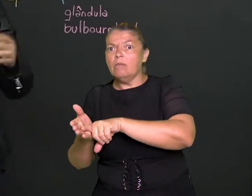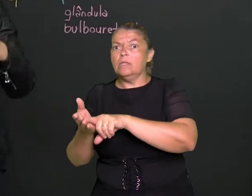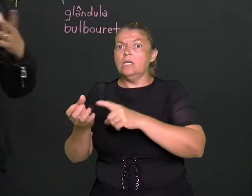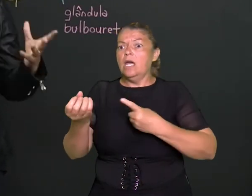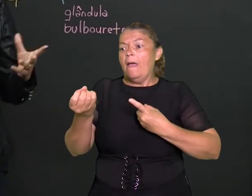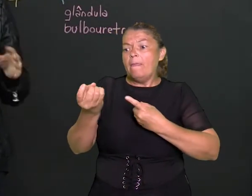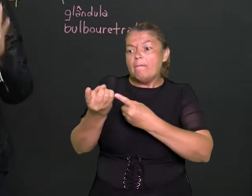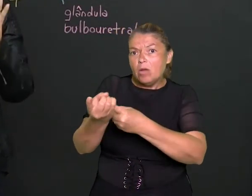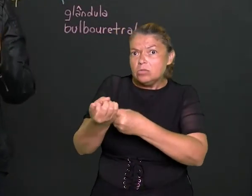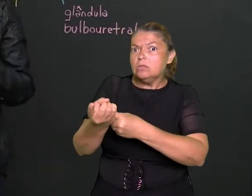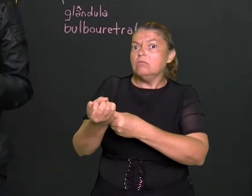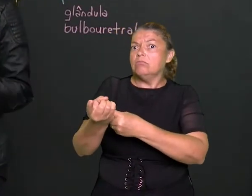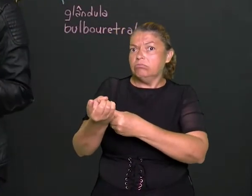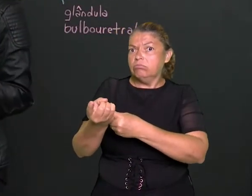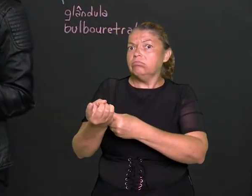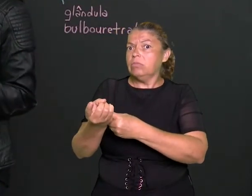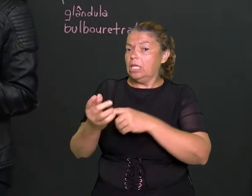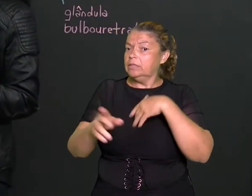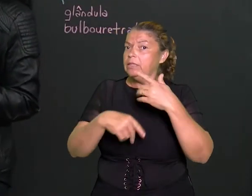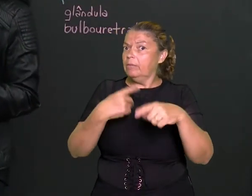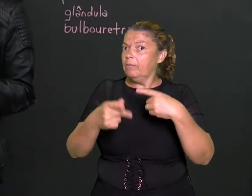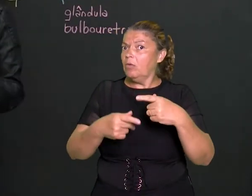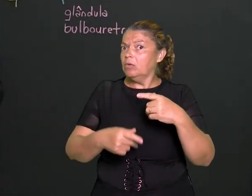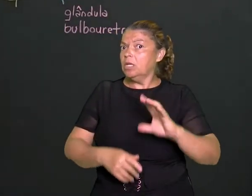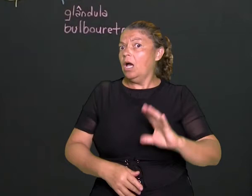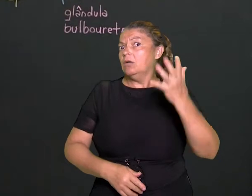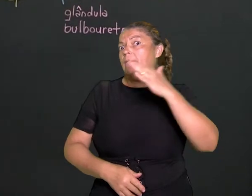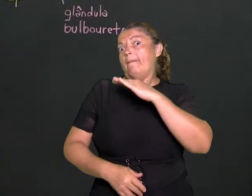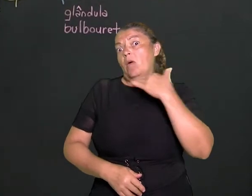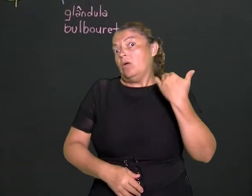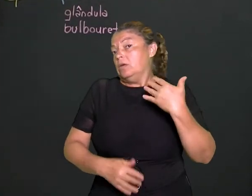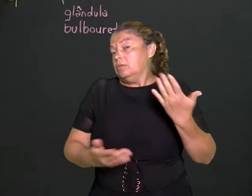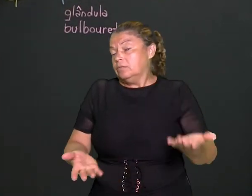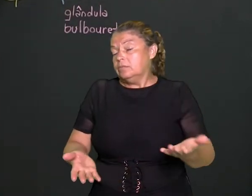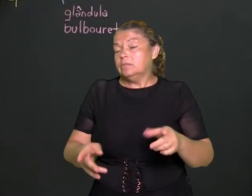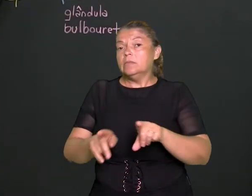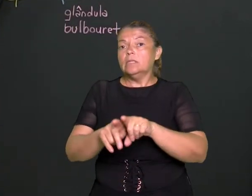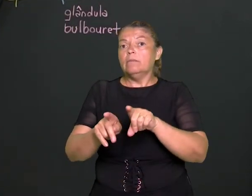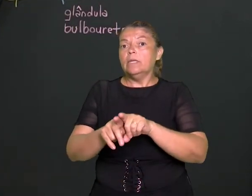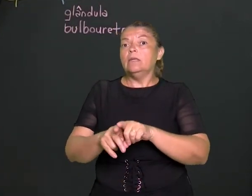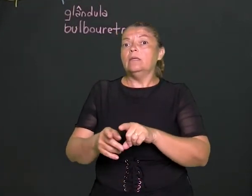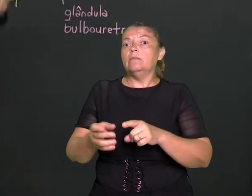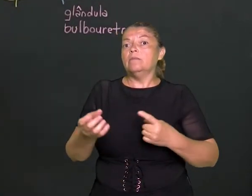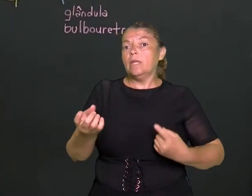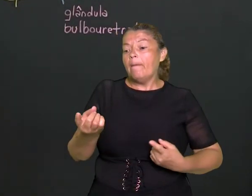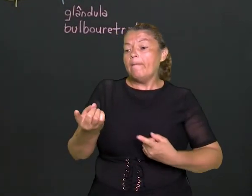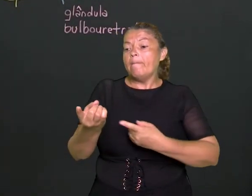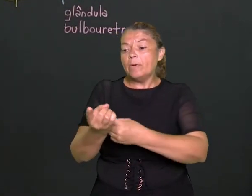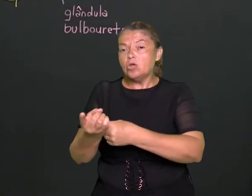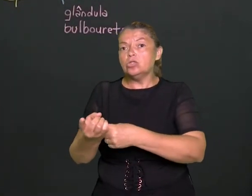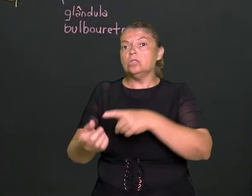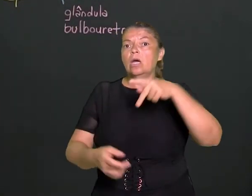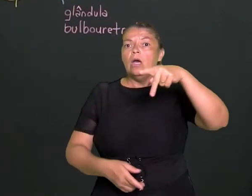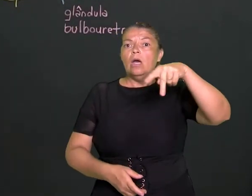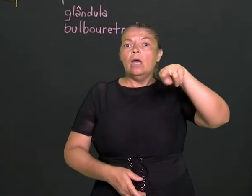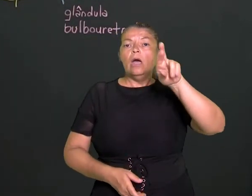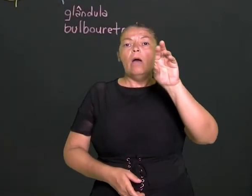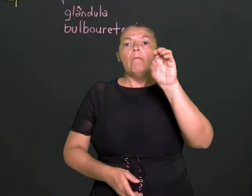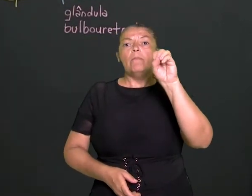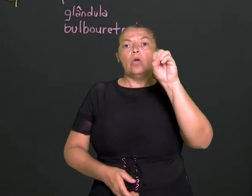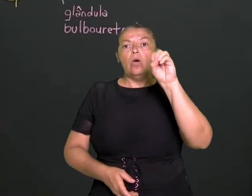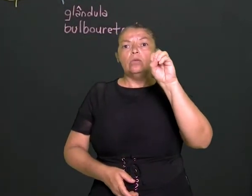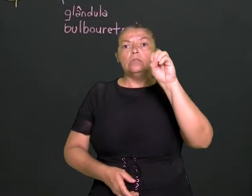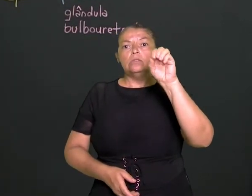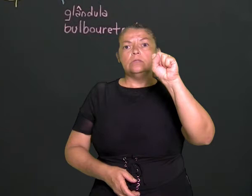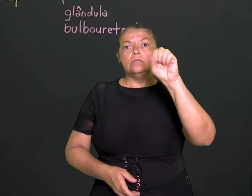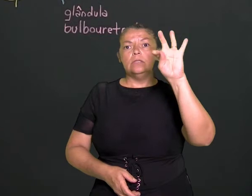tios, pais, avós, isso é muito importante. Então eu entendi o papel da próstata ajudando aí na